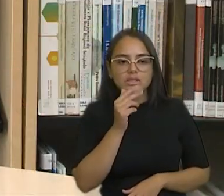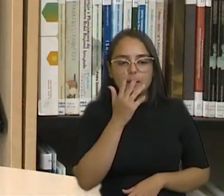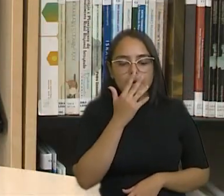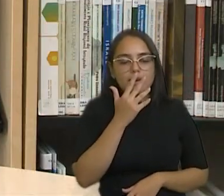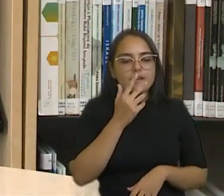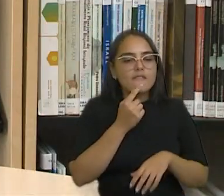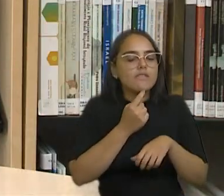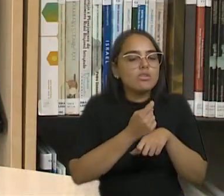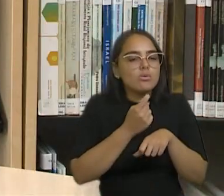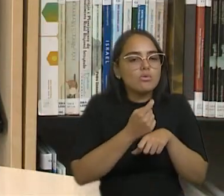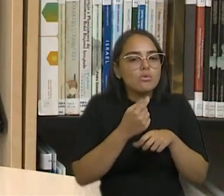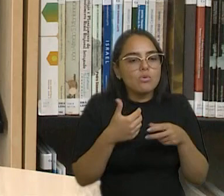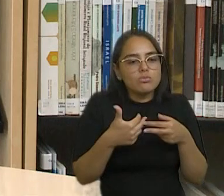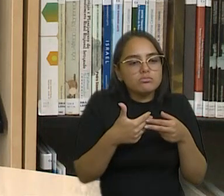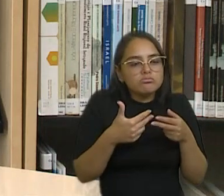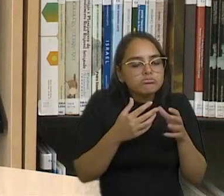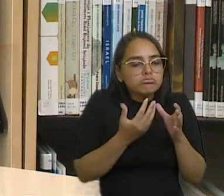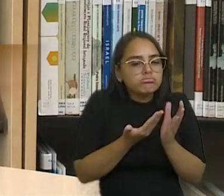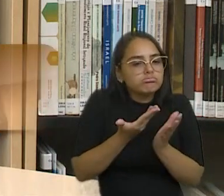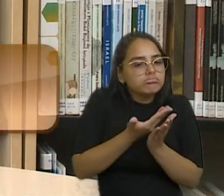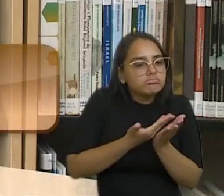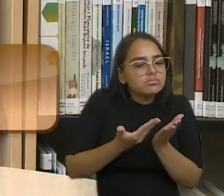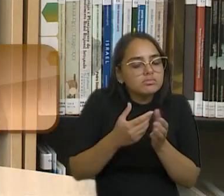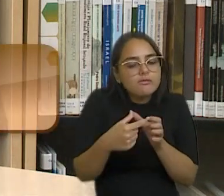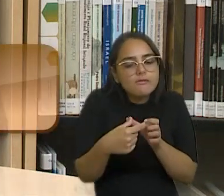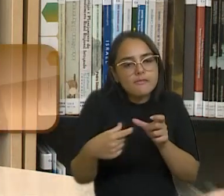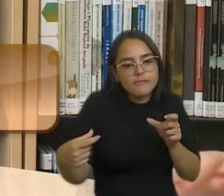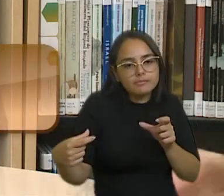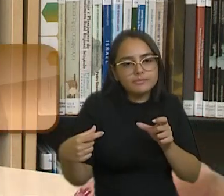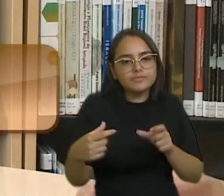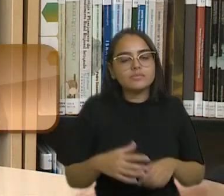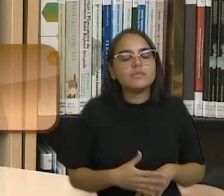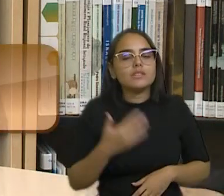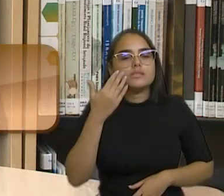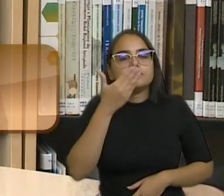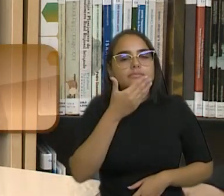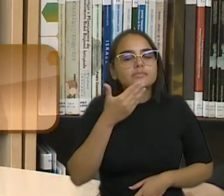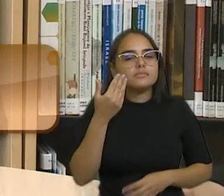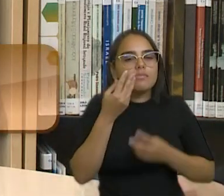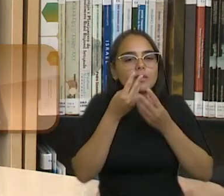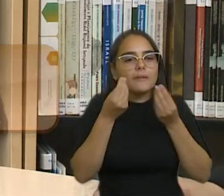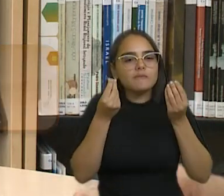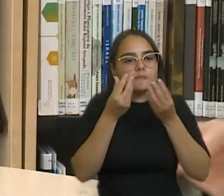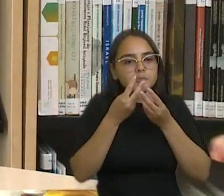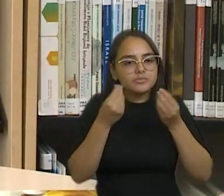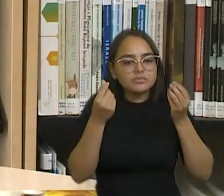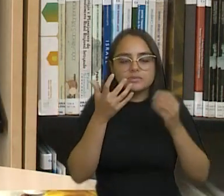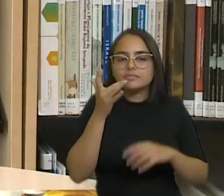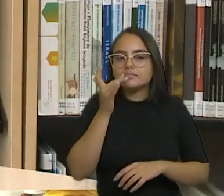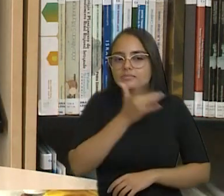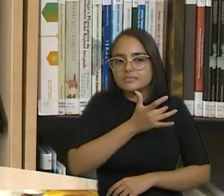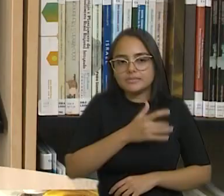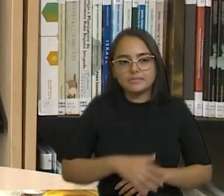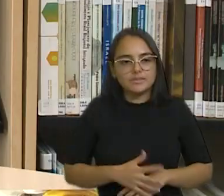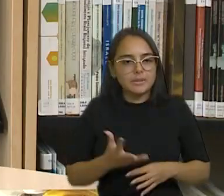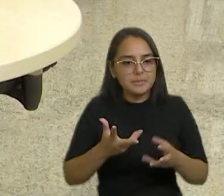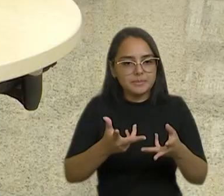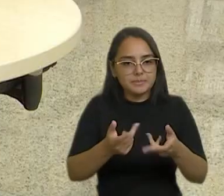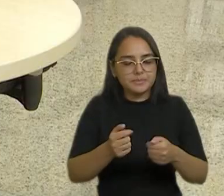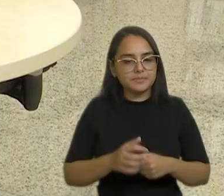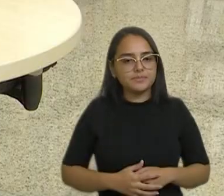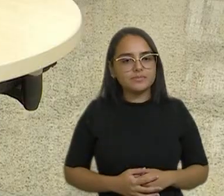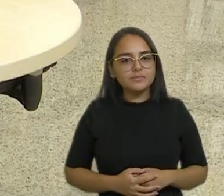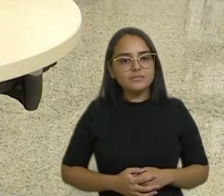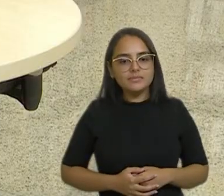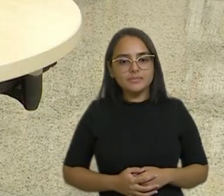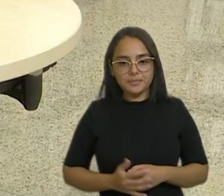né? Ele é durinho. E assim, o sabor, ele é fantástico, maravilhoso, né?